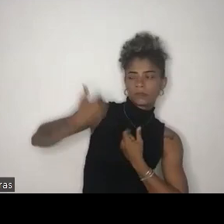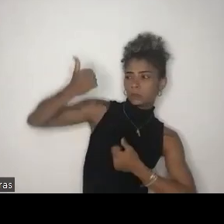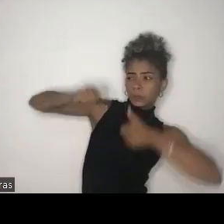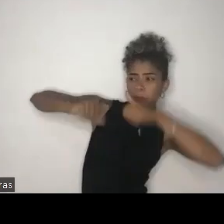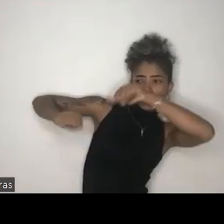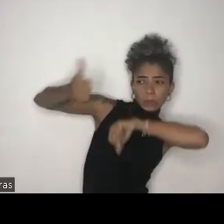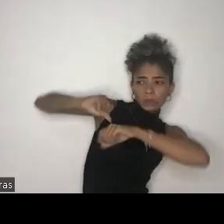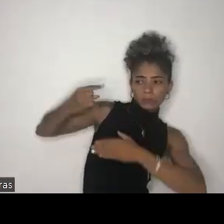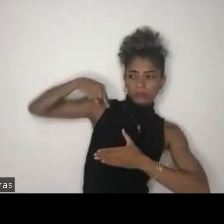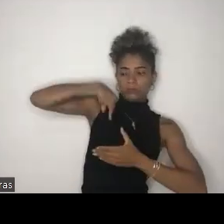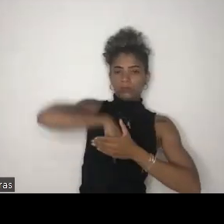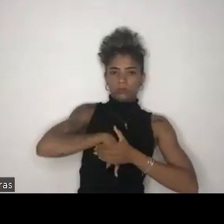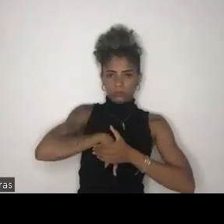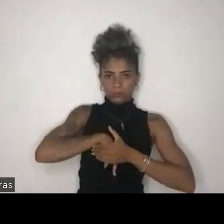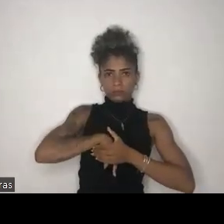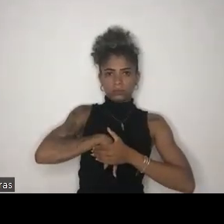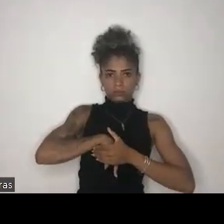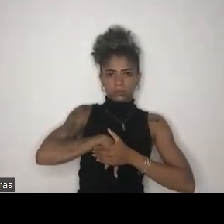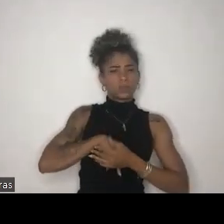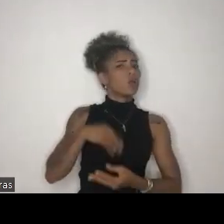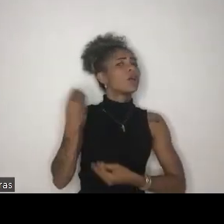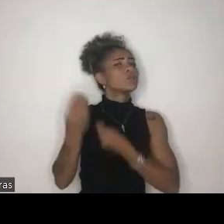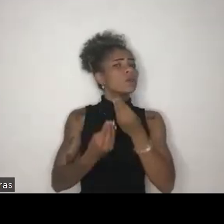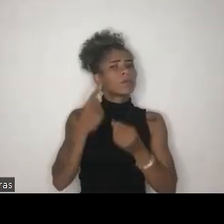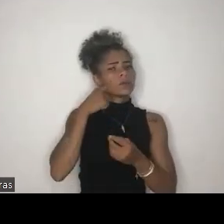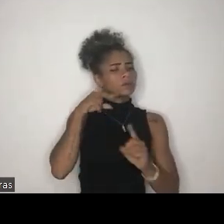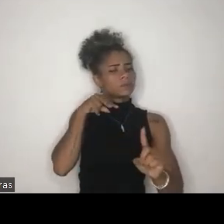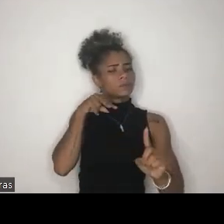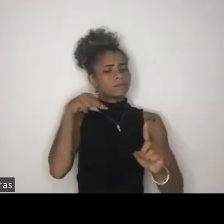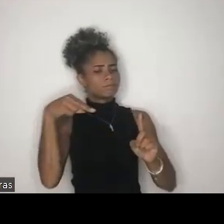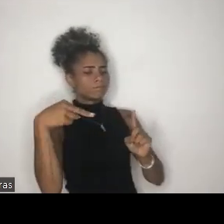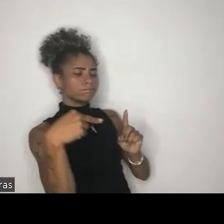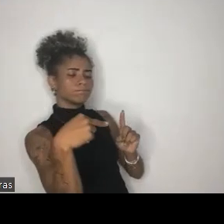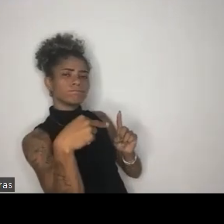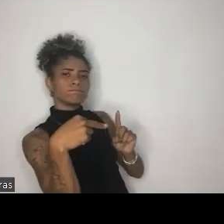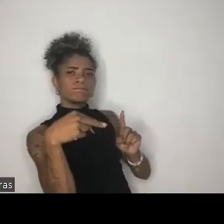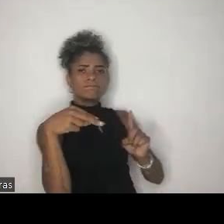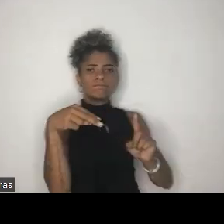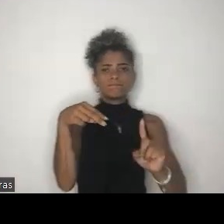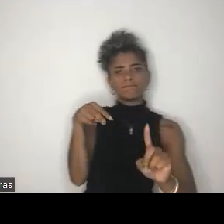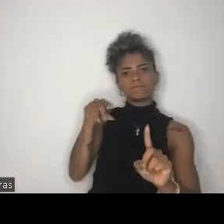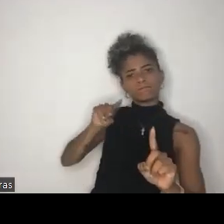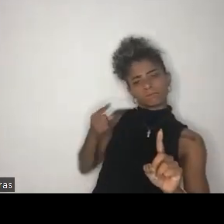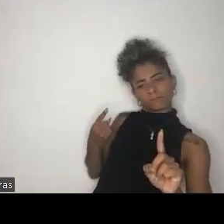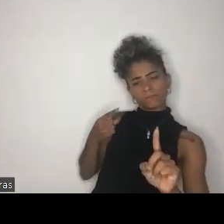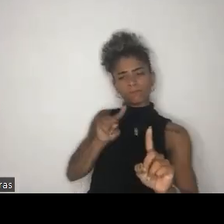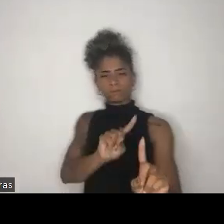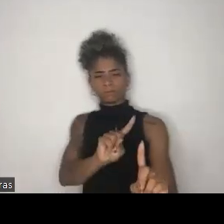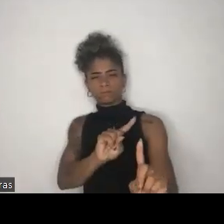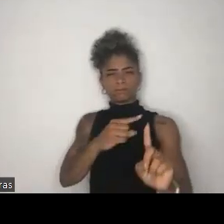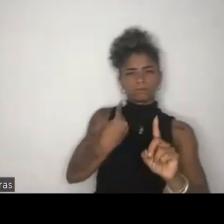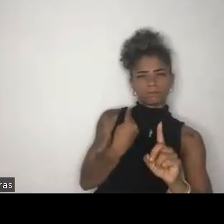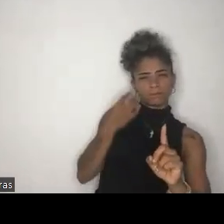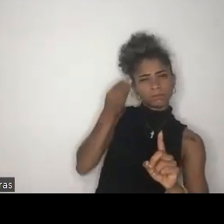subjetivas de como que esse olhar pode ser provocado dentro de experiências visuais